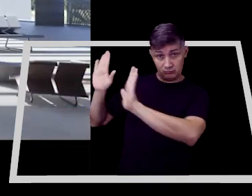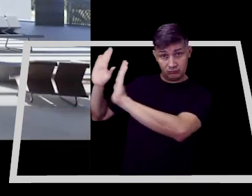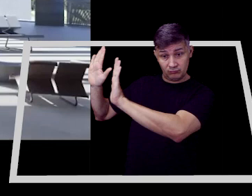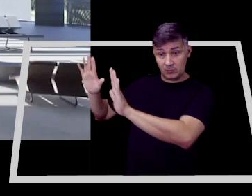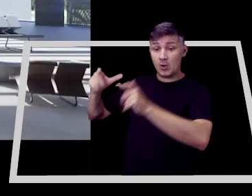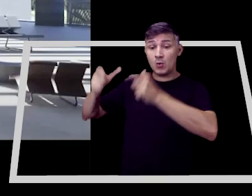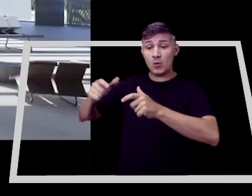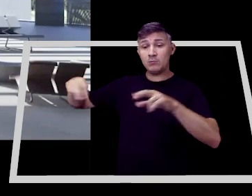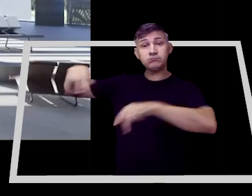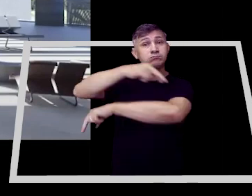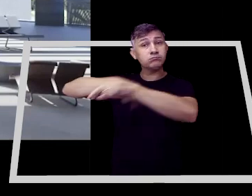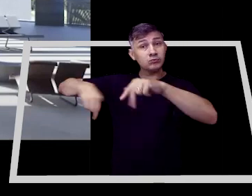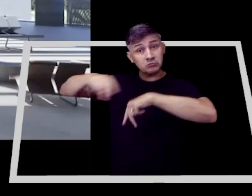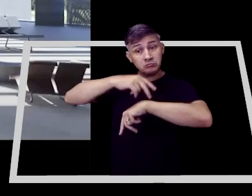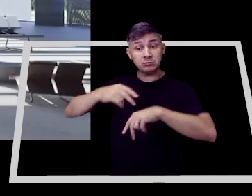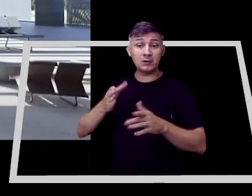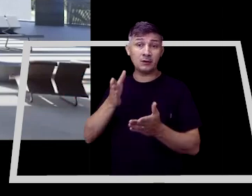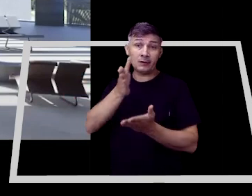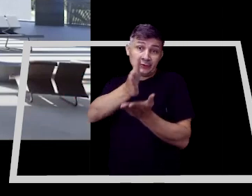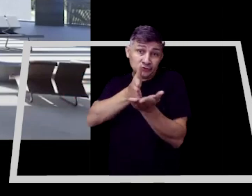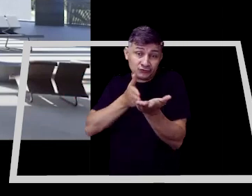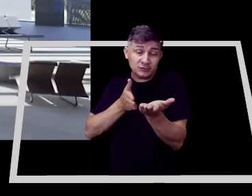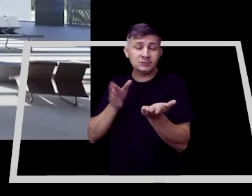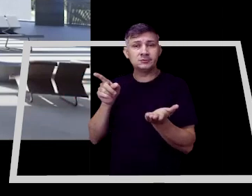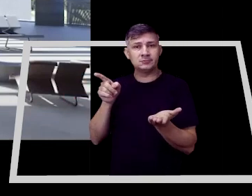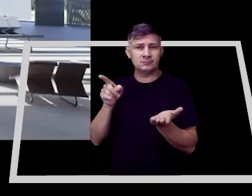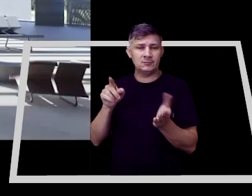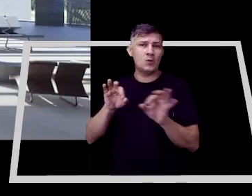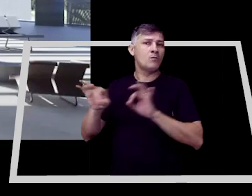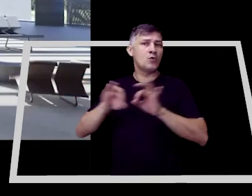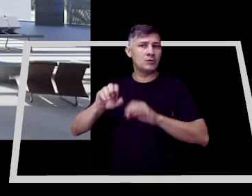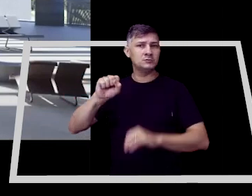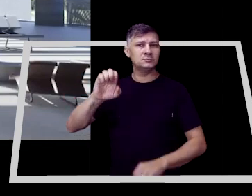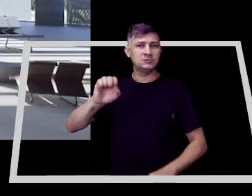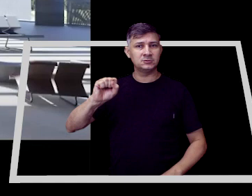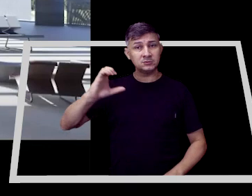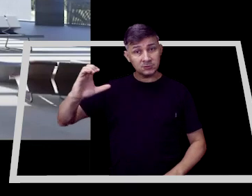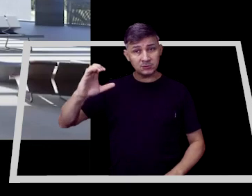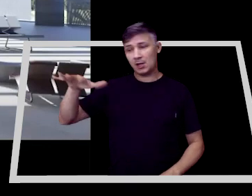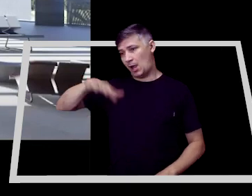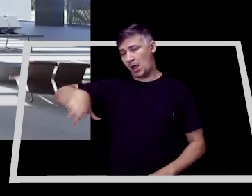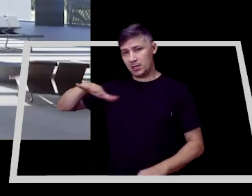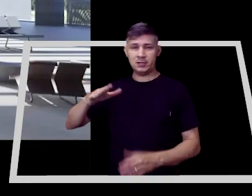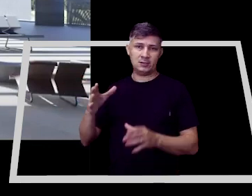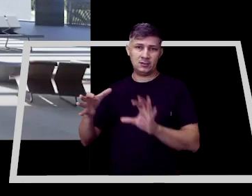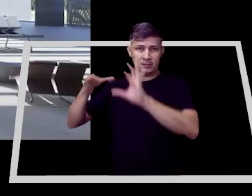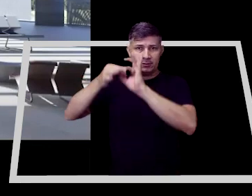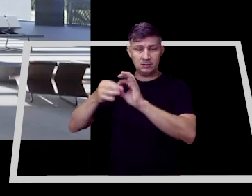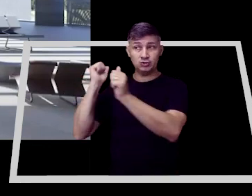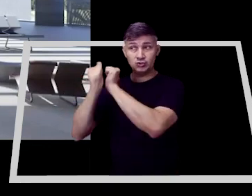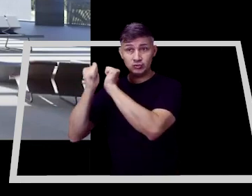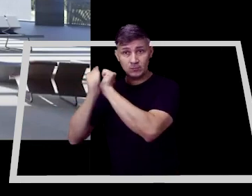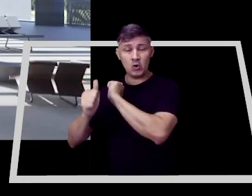pública dentro da cidade, que divide um pouco o próprio programa do SESC entre um setor mais esportivo, um